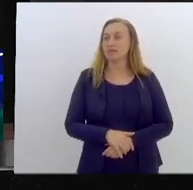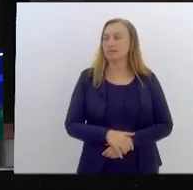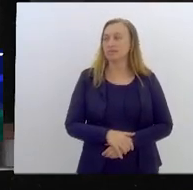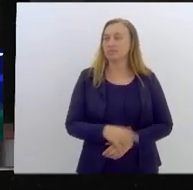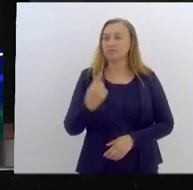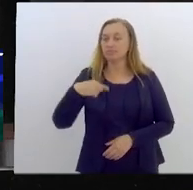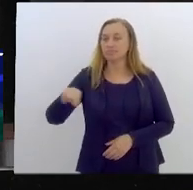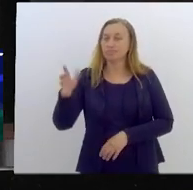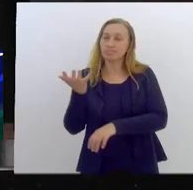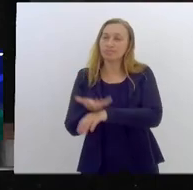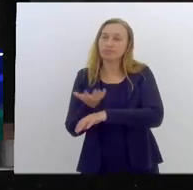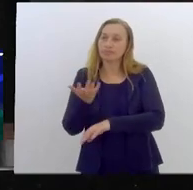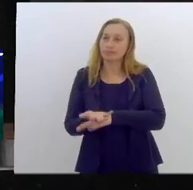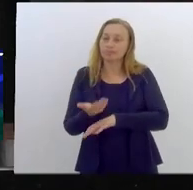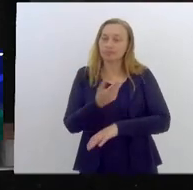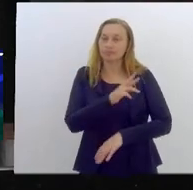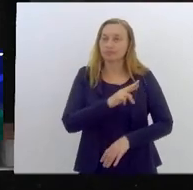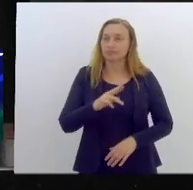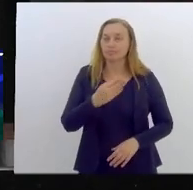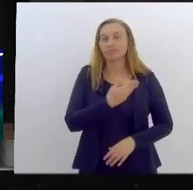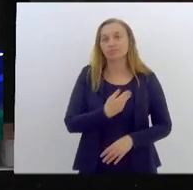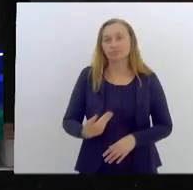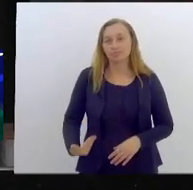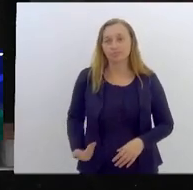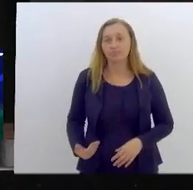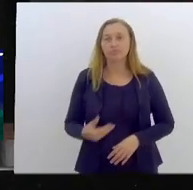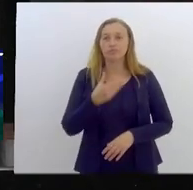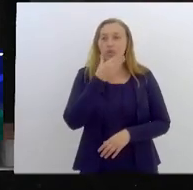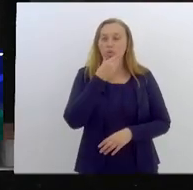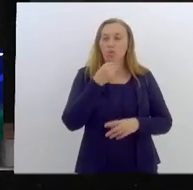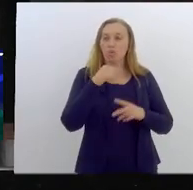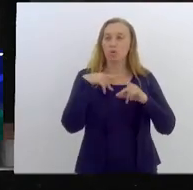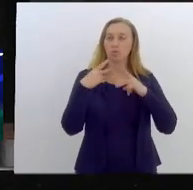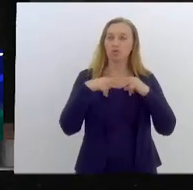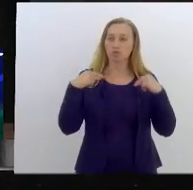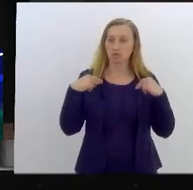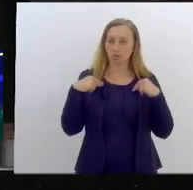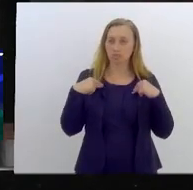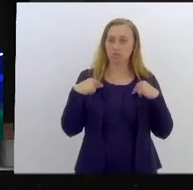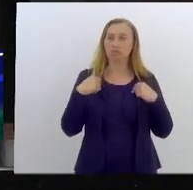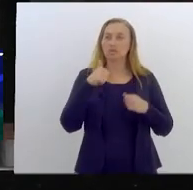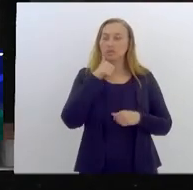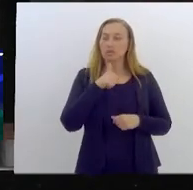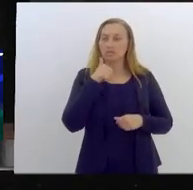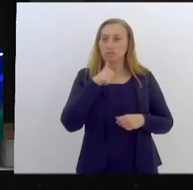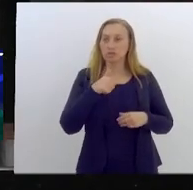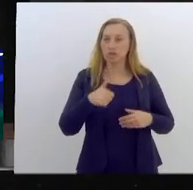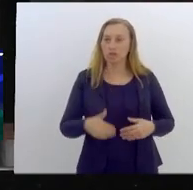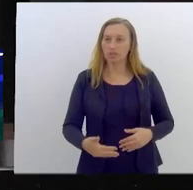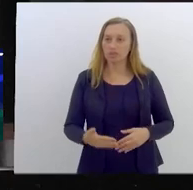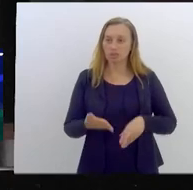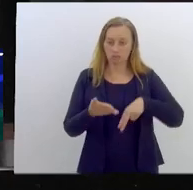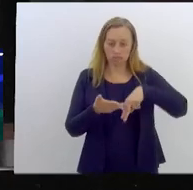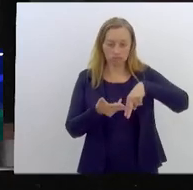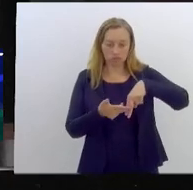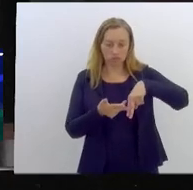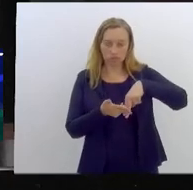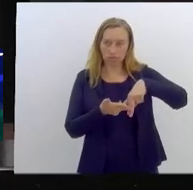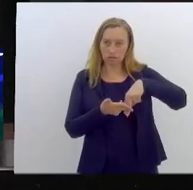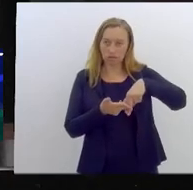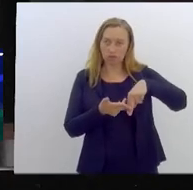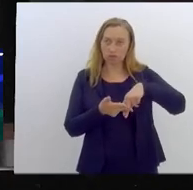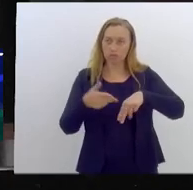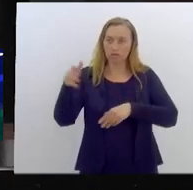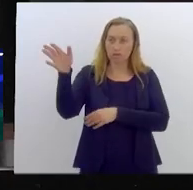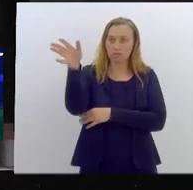praças públicas, os homens de terno, as mulheres de saias compridas, com bandeiras